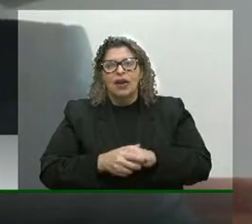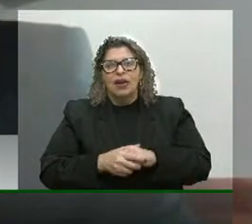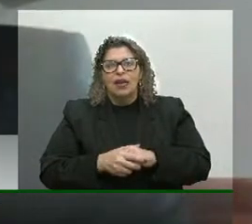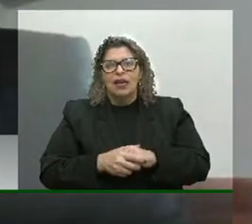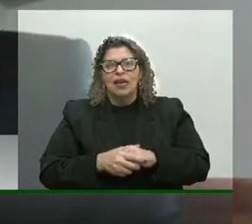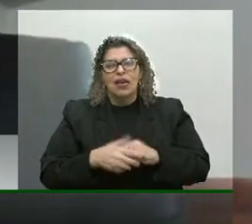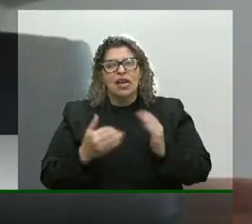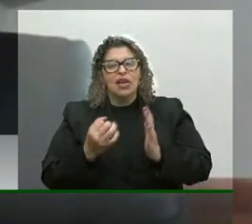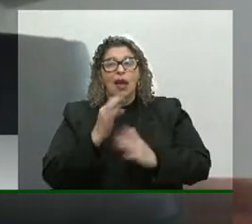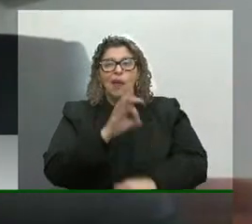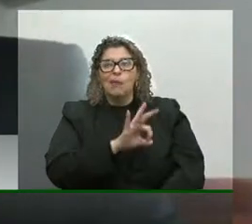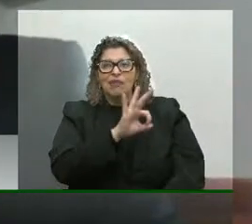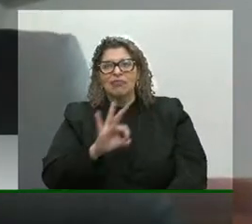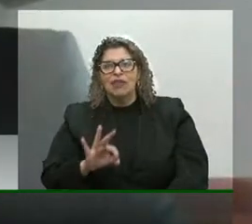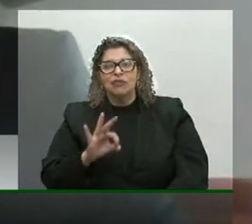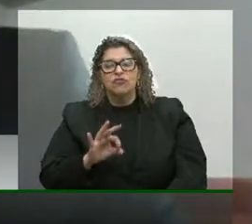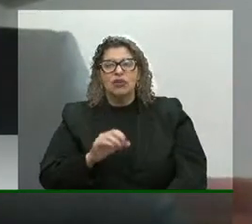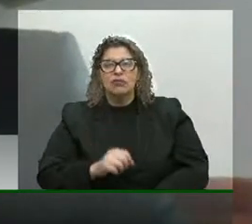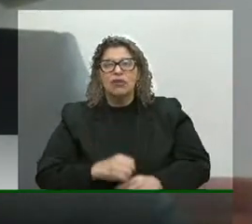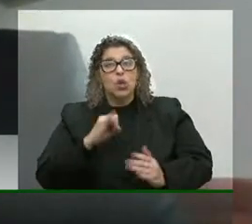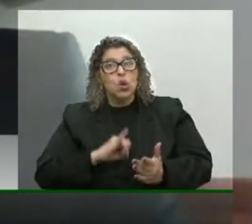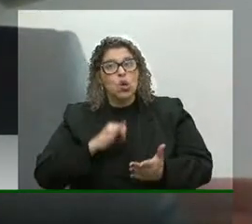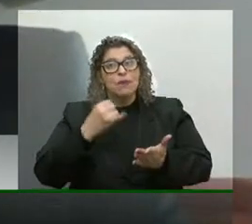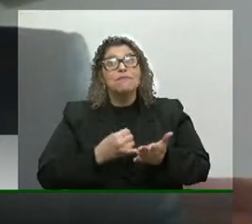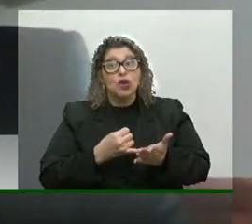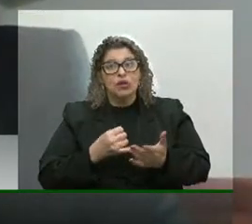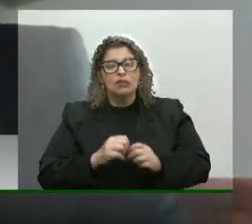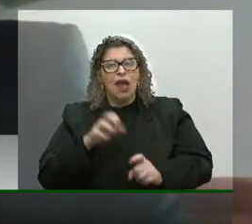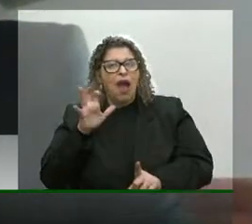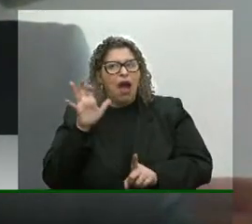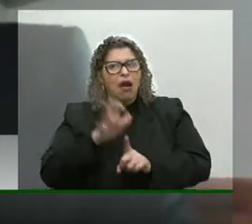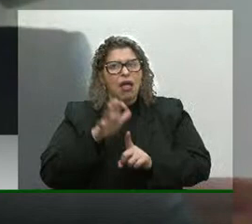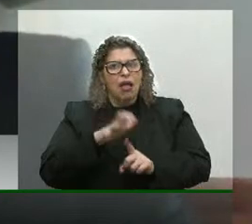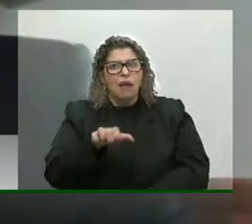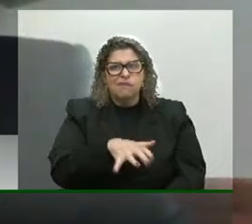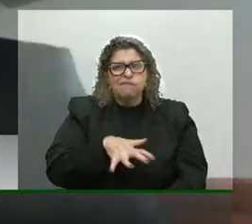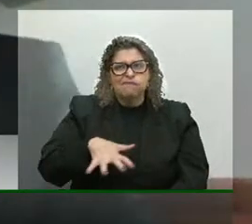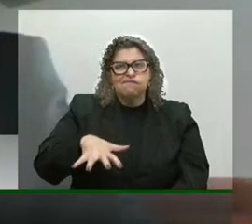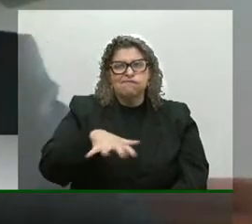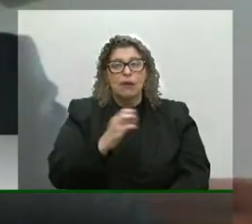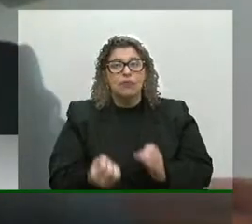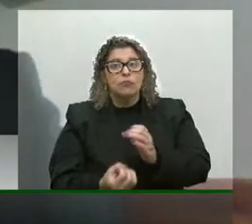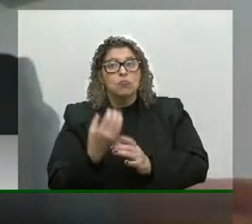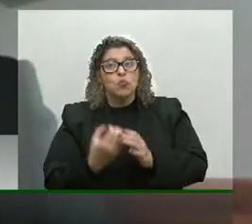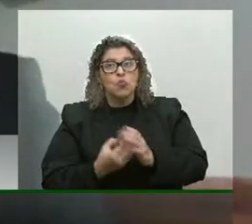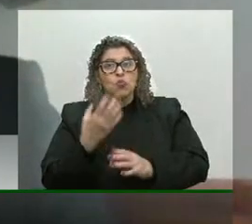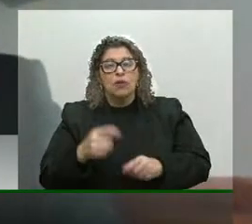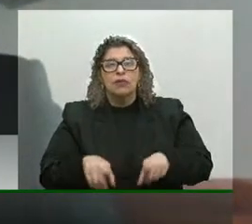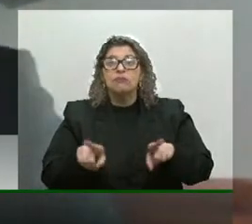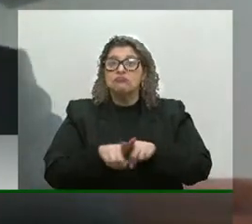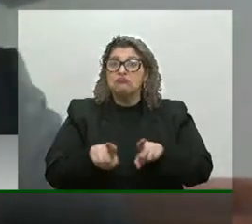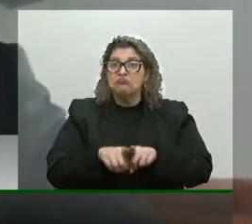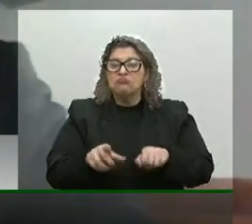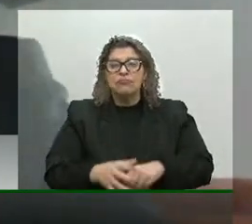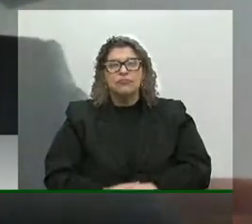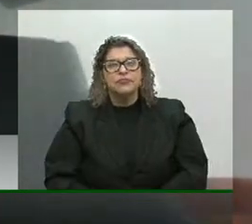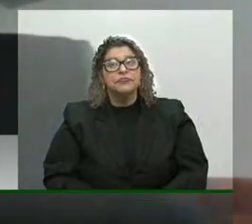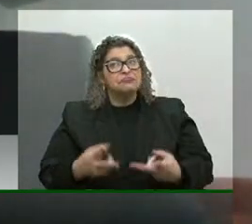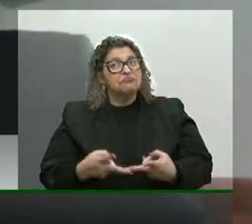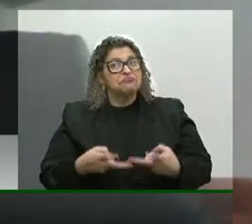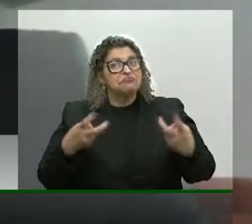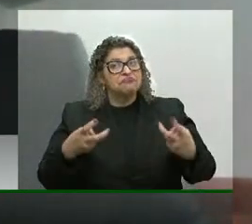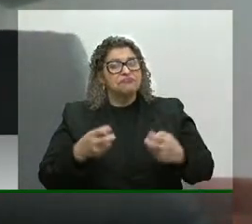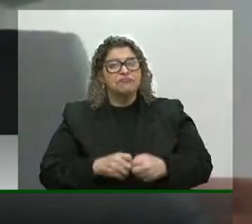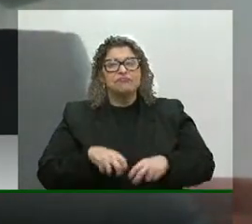uma taxação de impostos. Era um ataque aos setores produtivos. Ou vejam bem, senhores e senhoras,